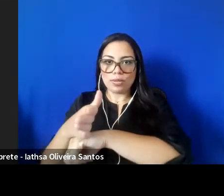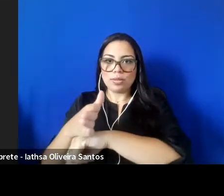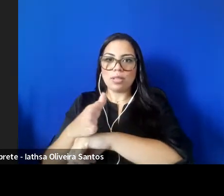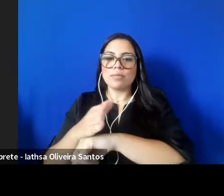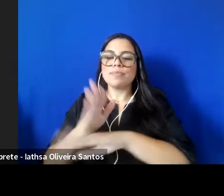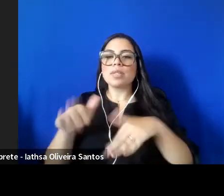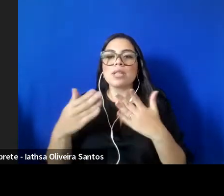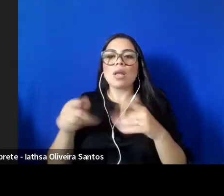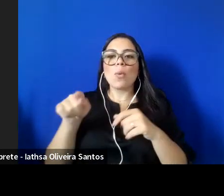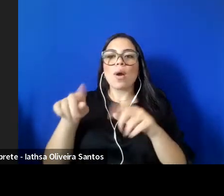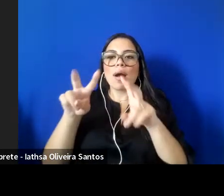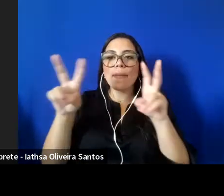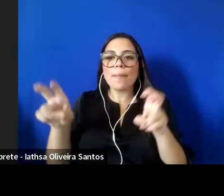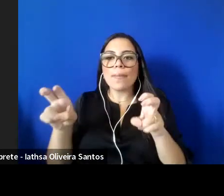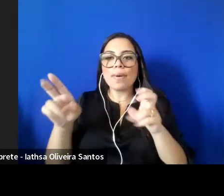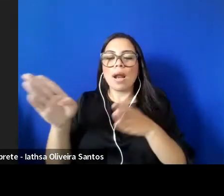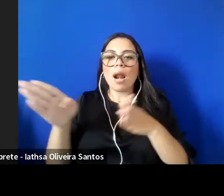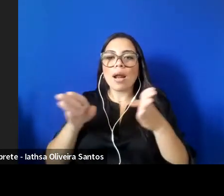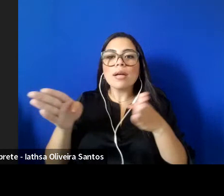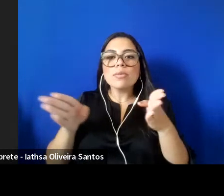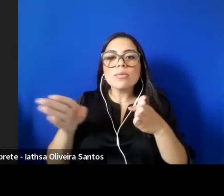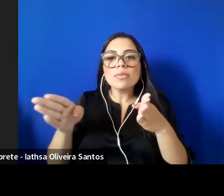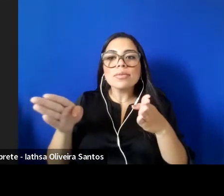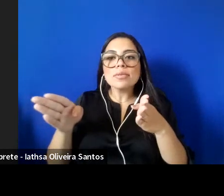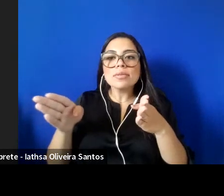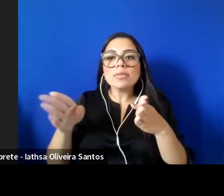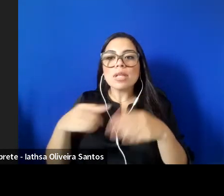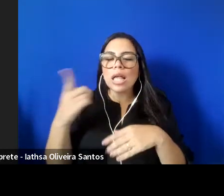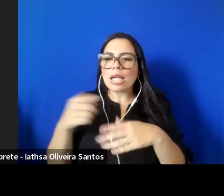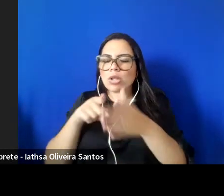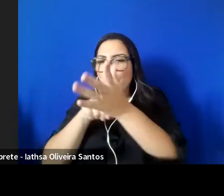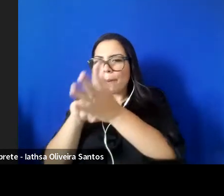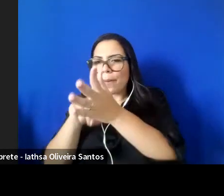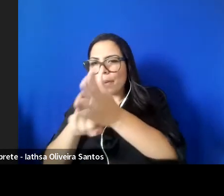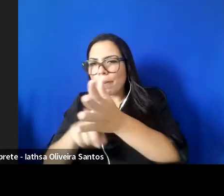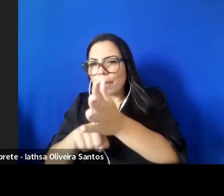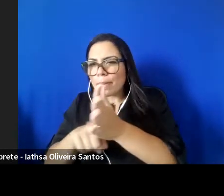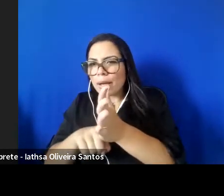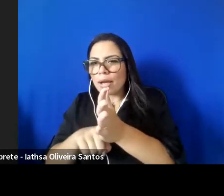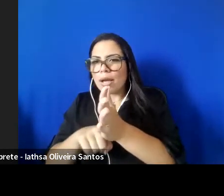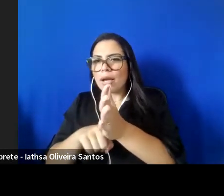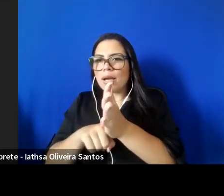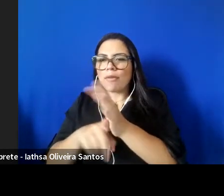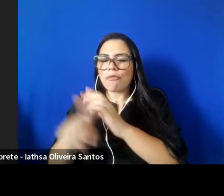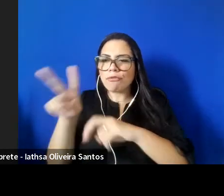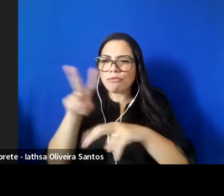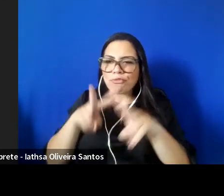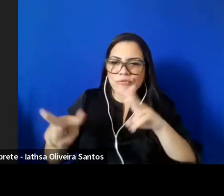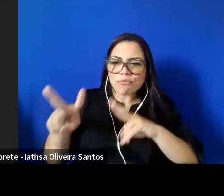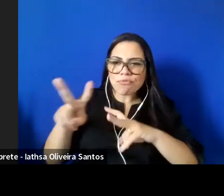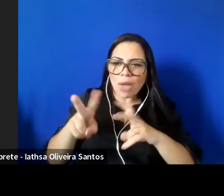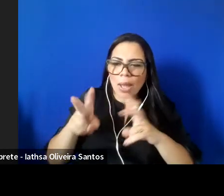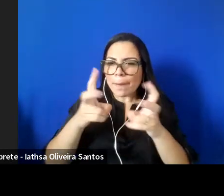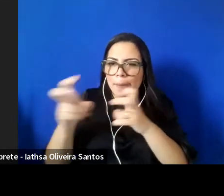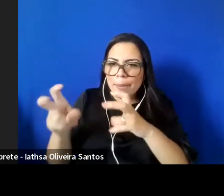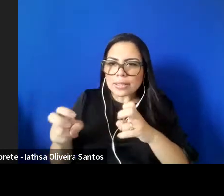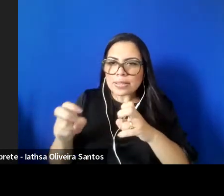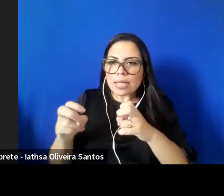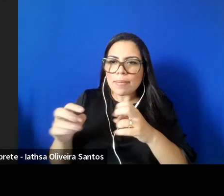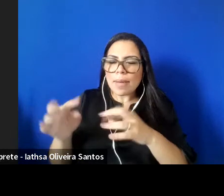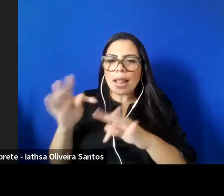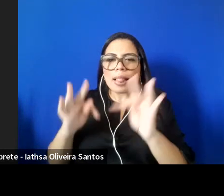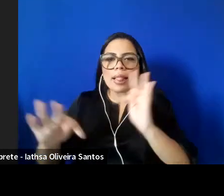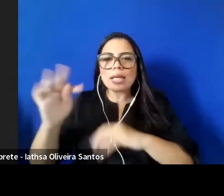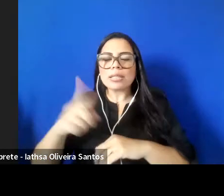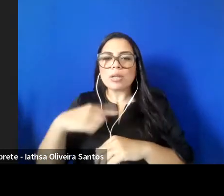abordagem transdisciplinar, e a gente vai fazer uma diagnose do conflito e tentar tratar da melhor forma possível com a nossa própria